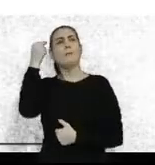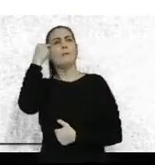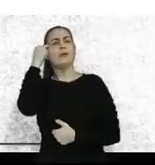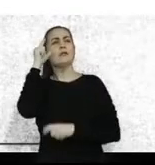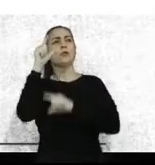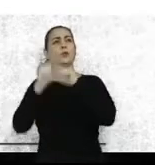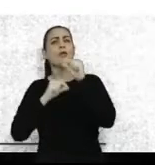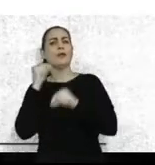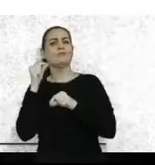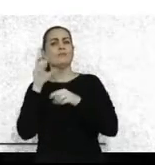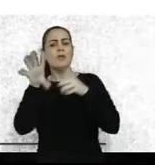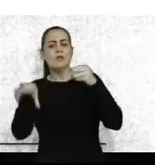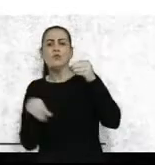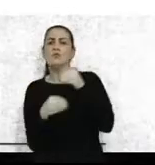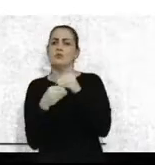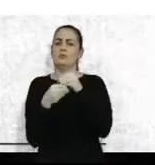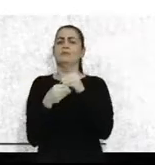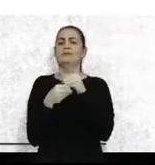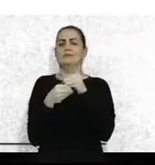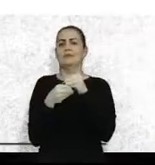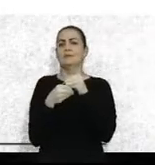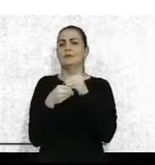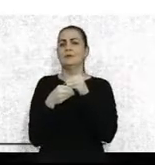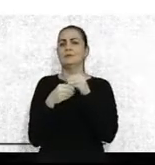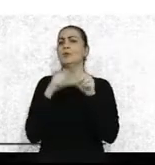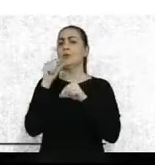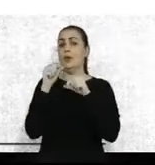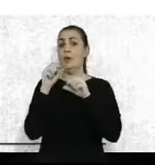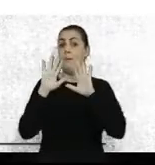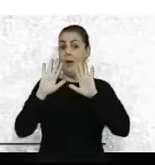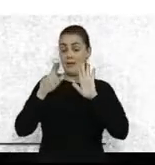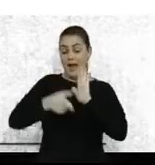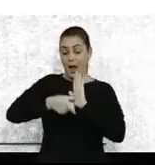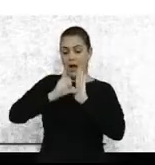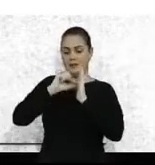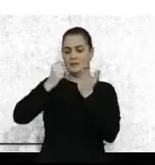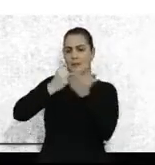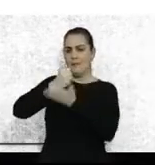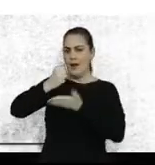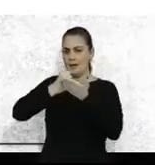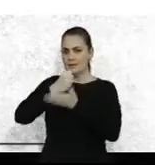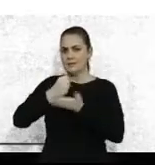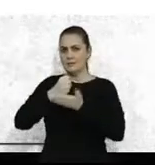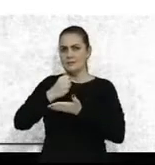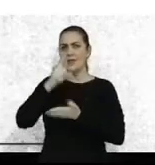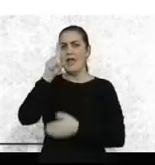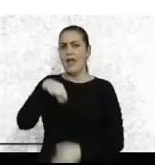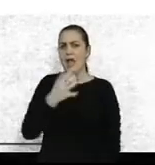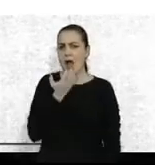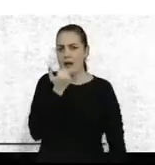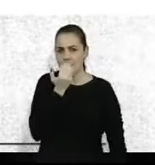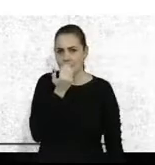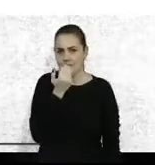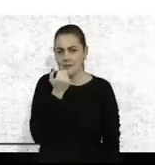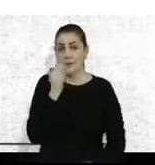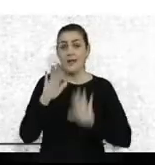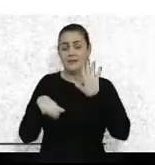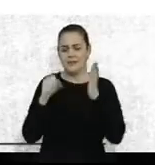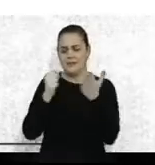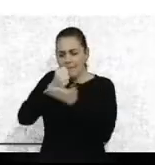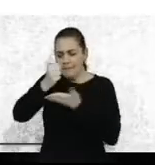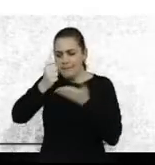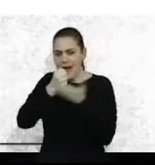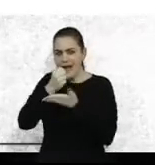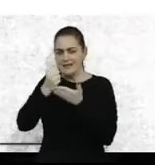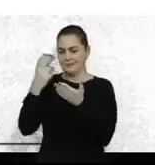suplementar, a base é a alimentação. Então, eu vejo muitas vezes pessoas com uma base errada, né, com uma alimentação que não está adequada, que não